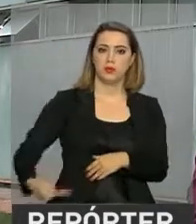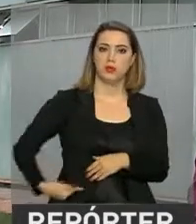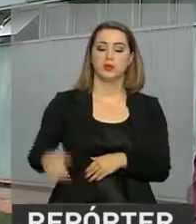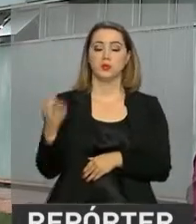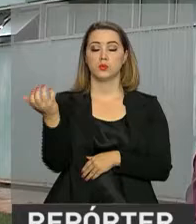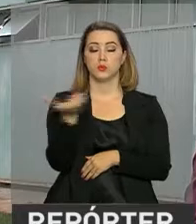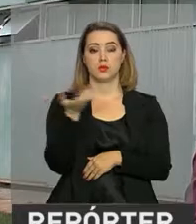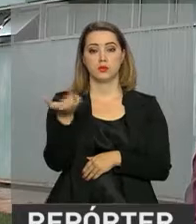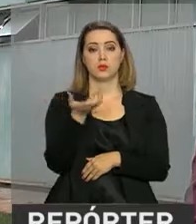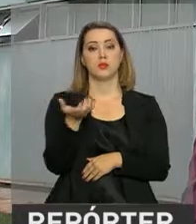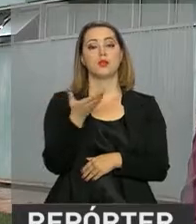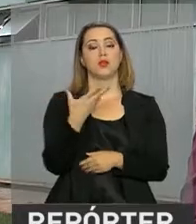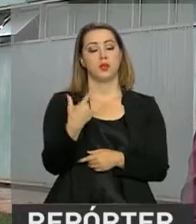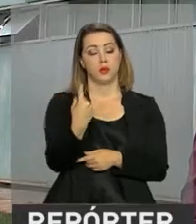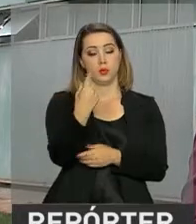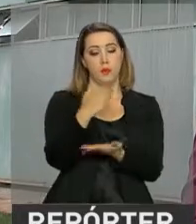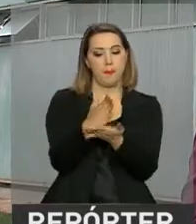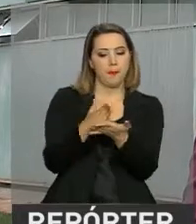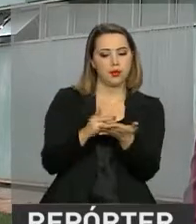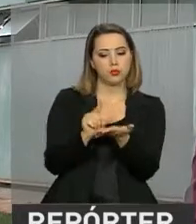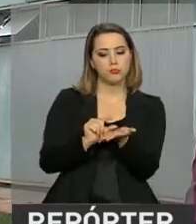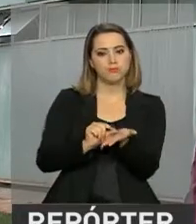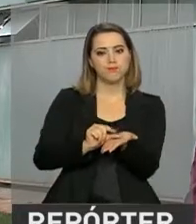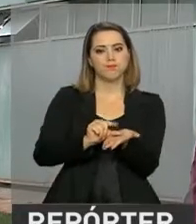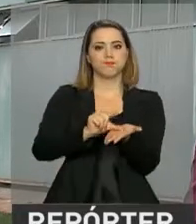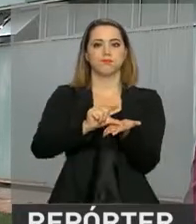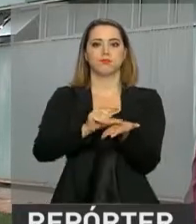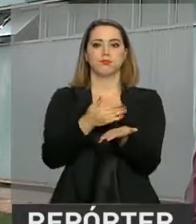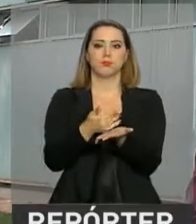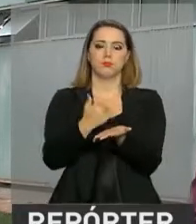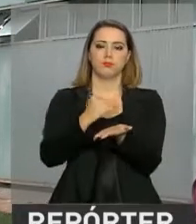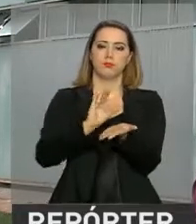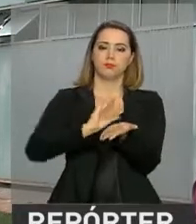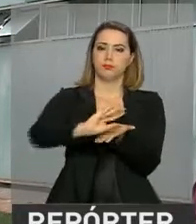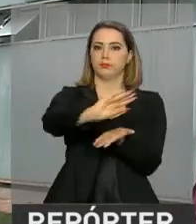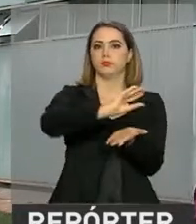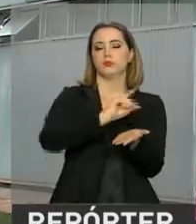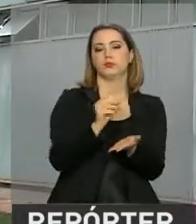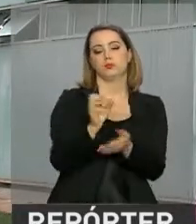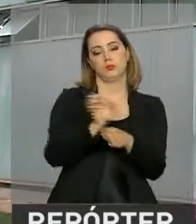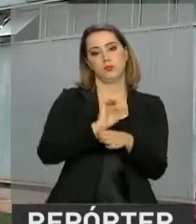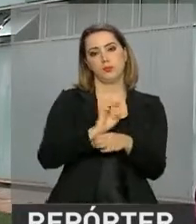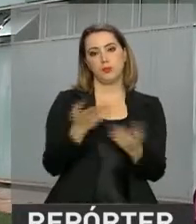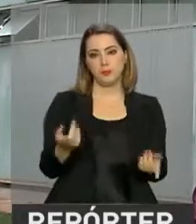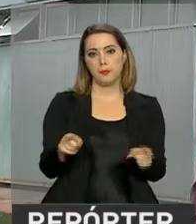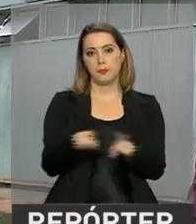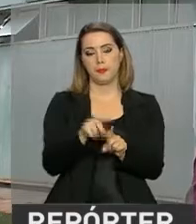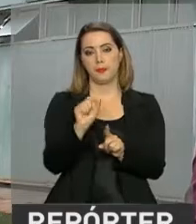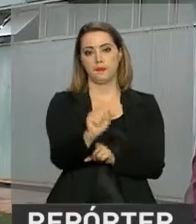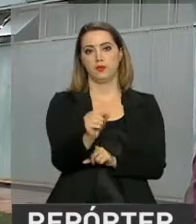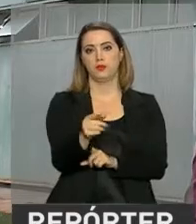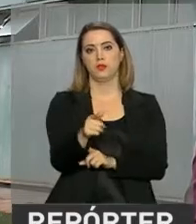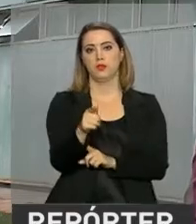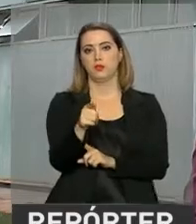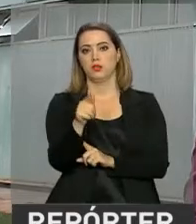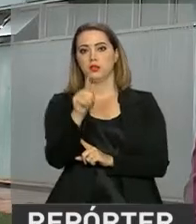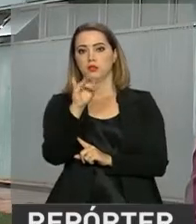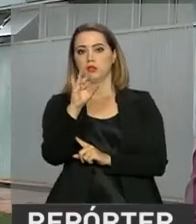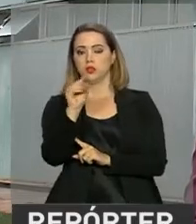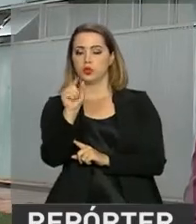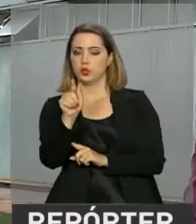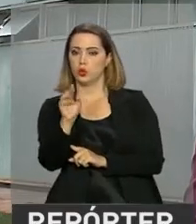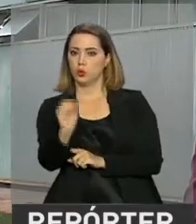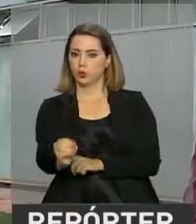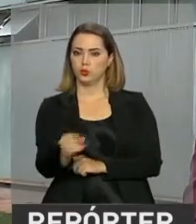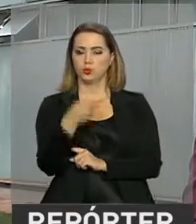querem receber uma parcela maior do total de recursos. De acordo com o ministro do Planejamento, Diogo Oliveira, o